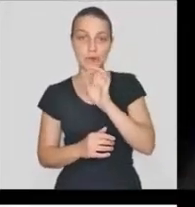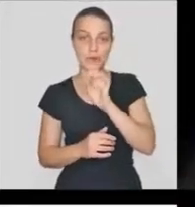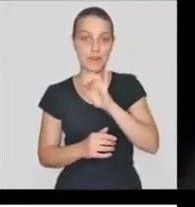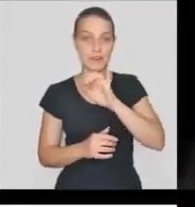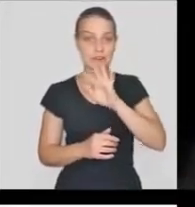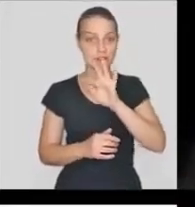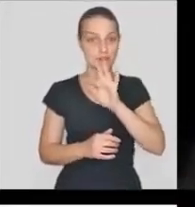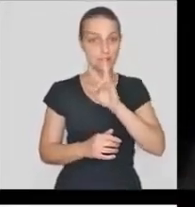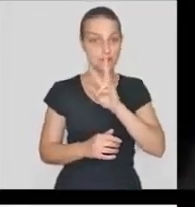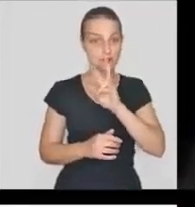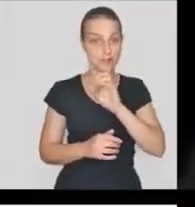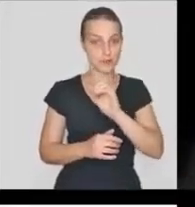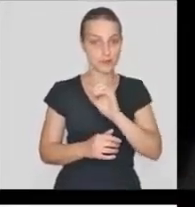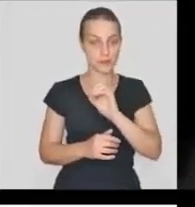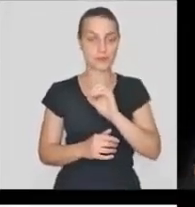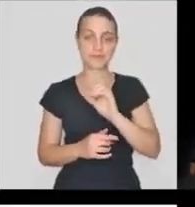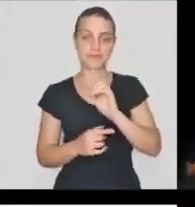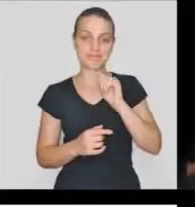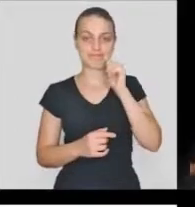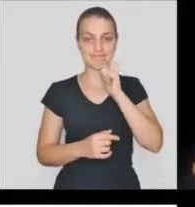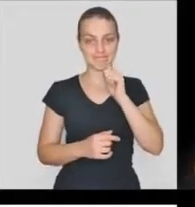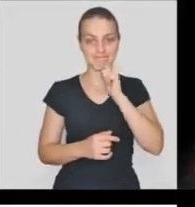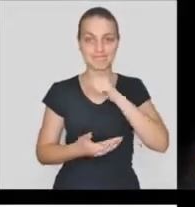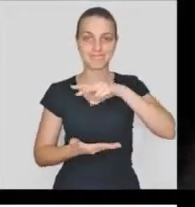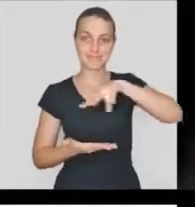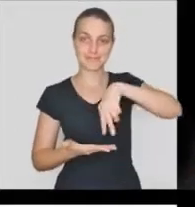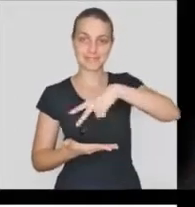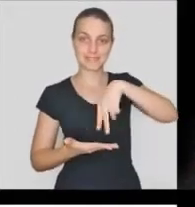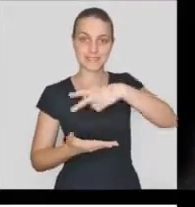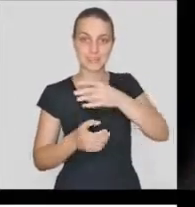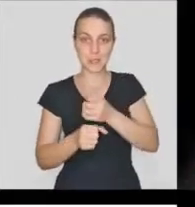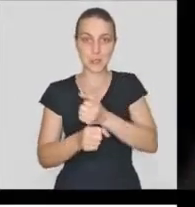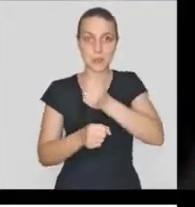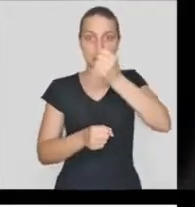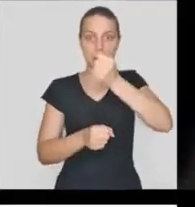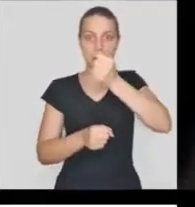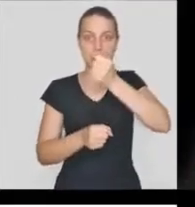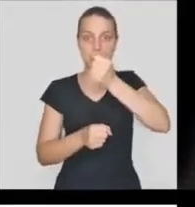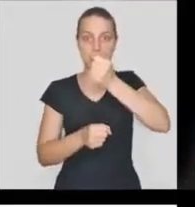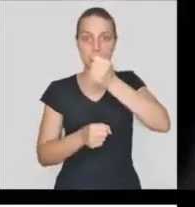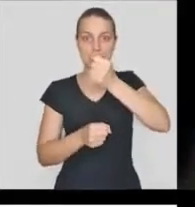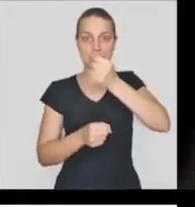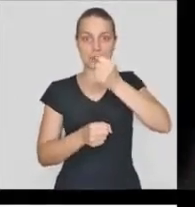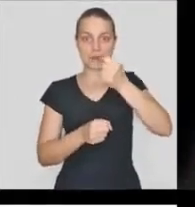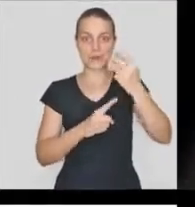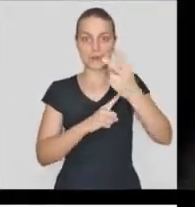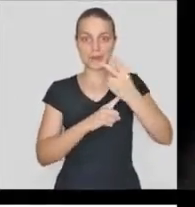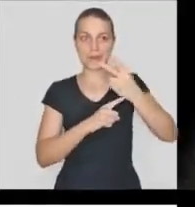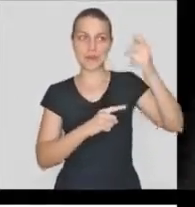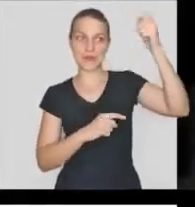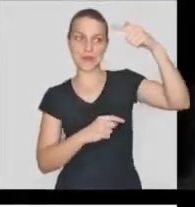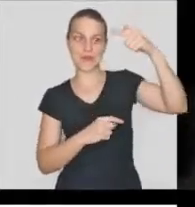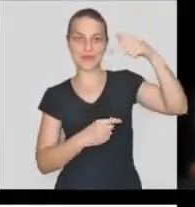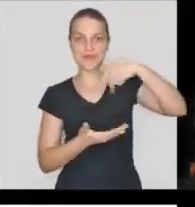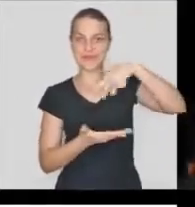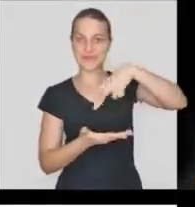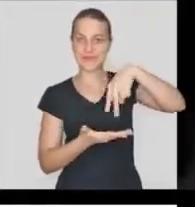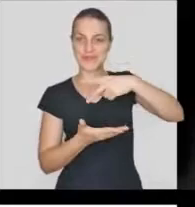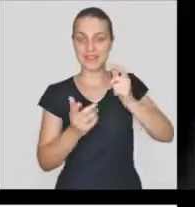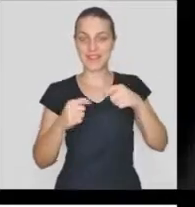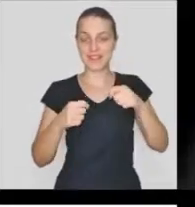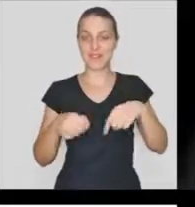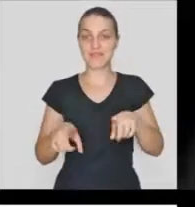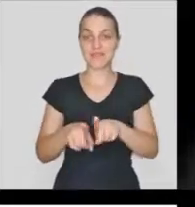à esquerda, as meninas dançando com o guarda-sol, e a dança gauchesca, que está ali no